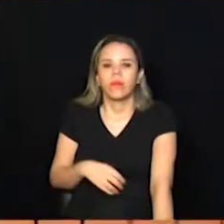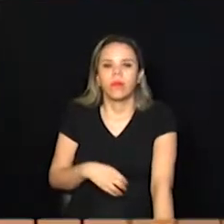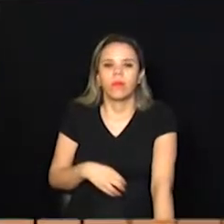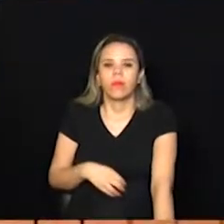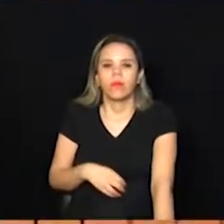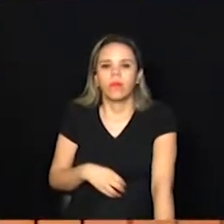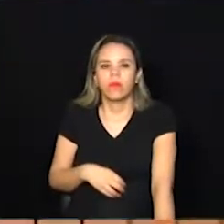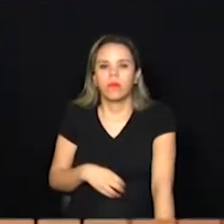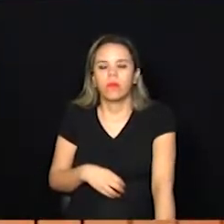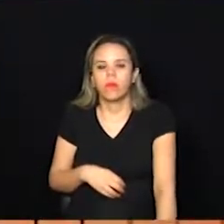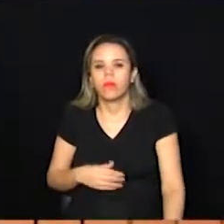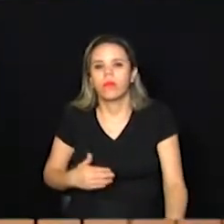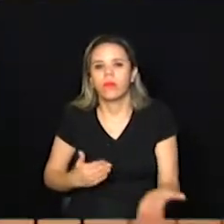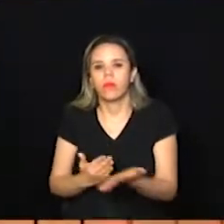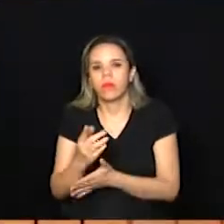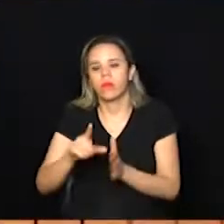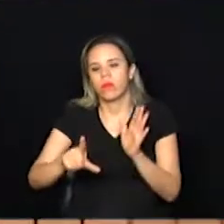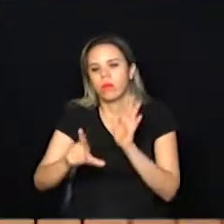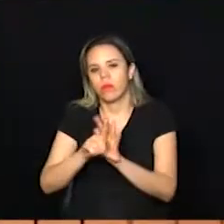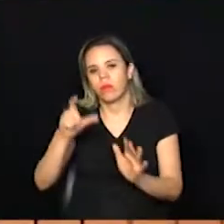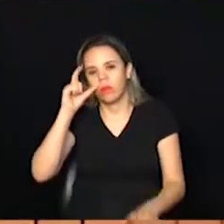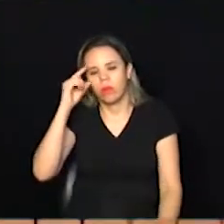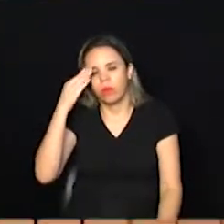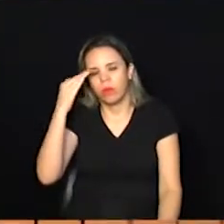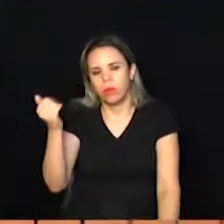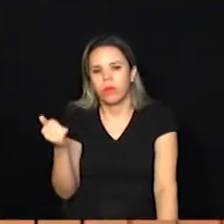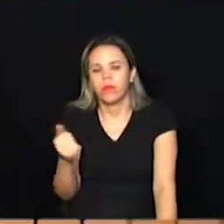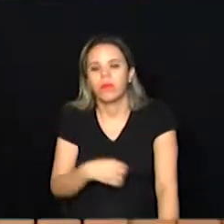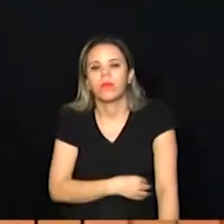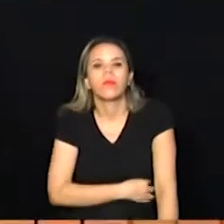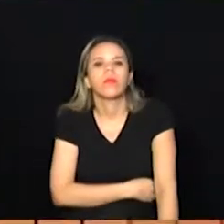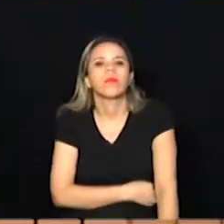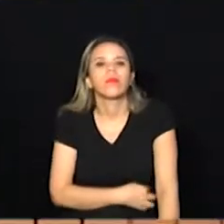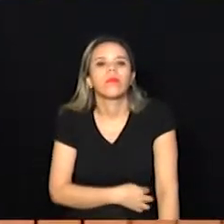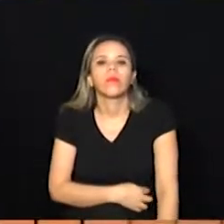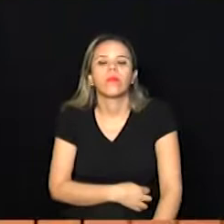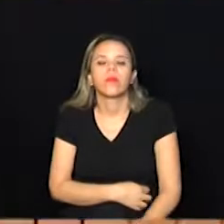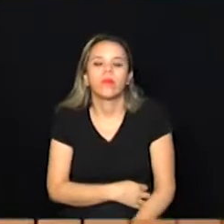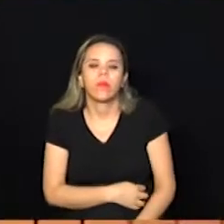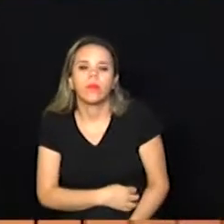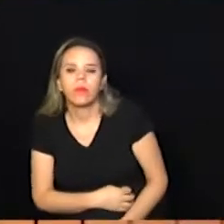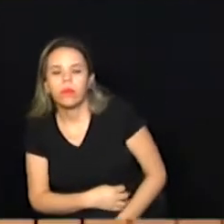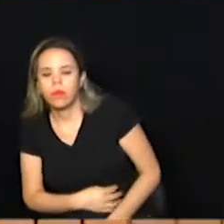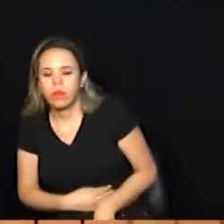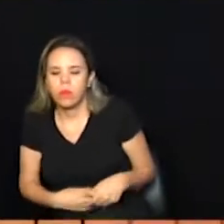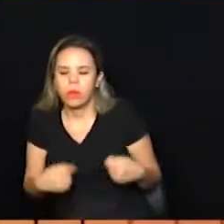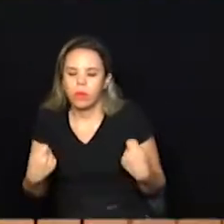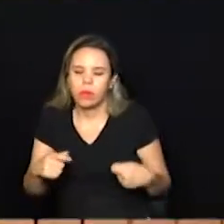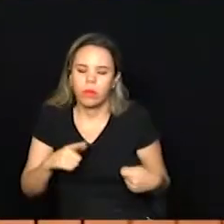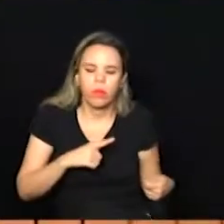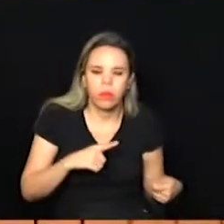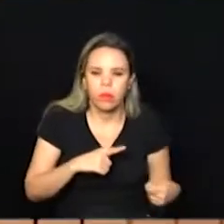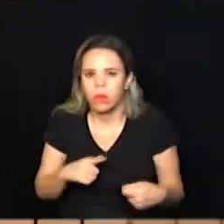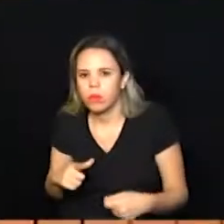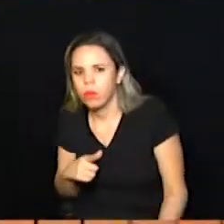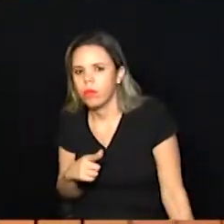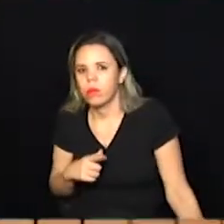digamos assim, da aprovação da Lei Maria da Penha e da necessidade